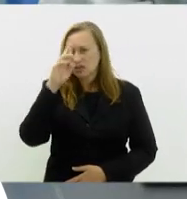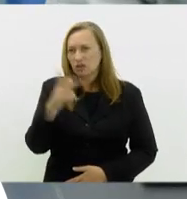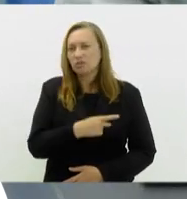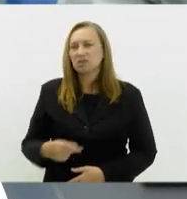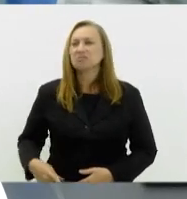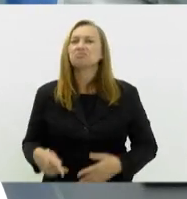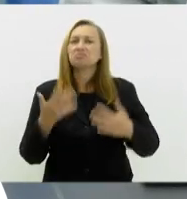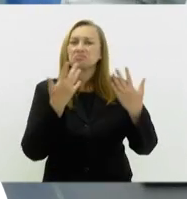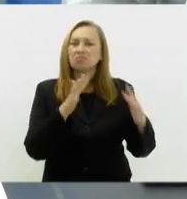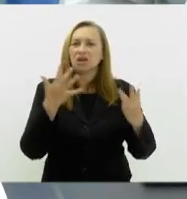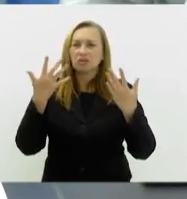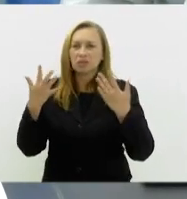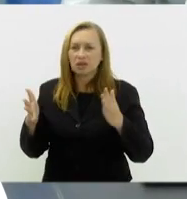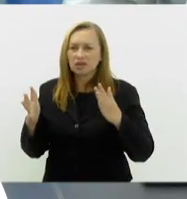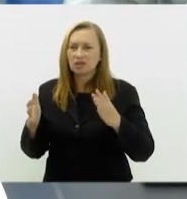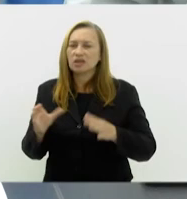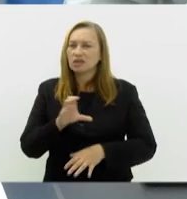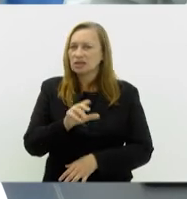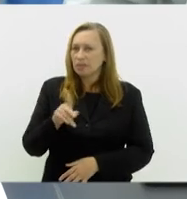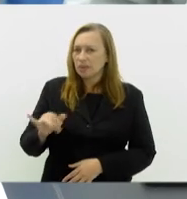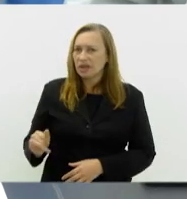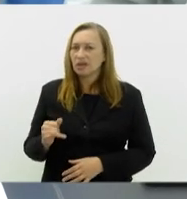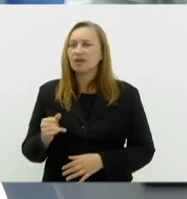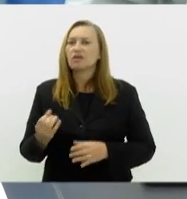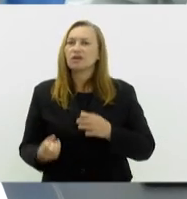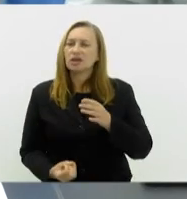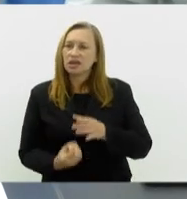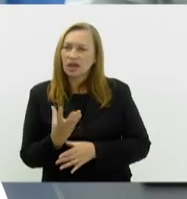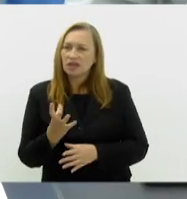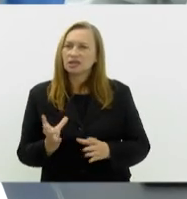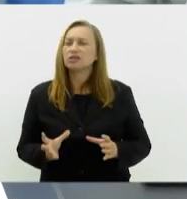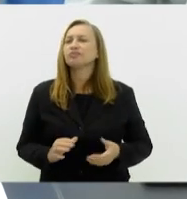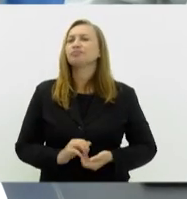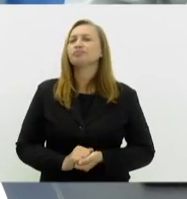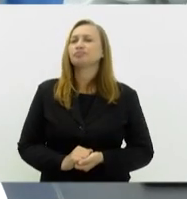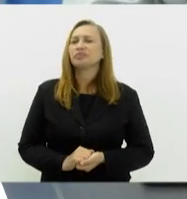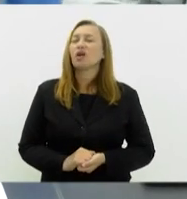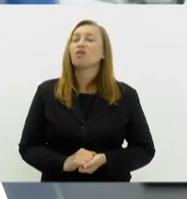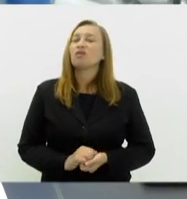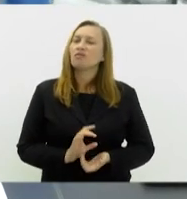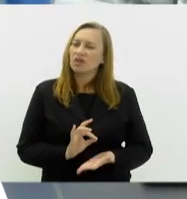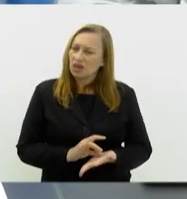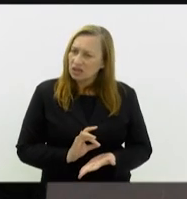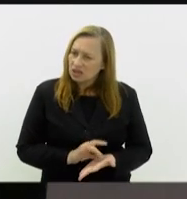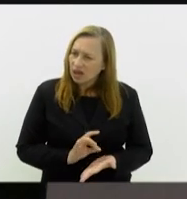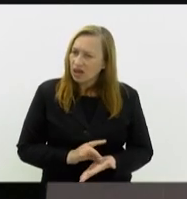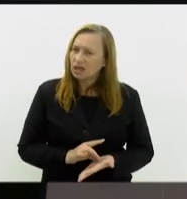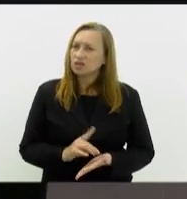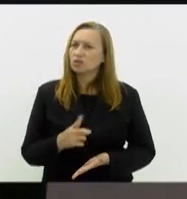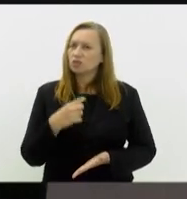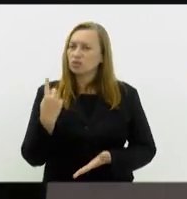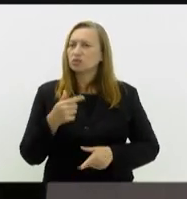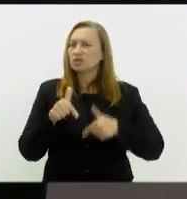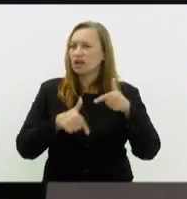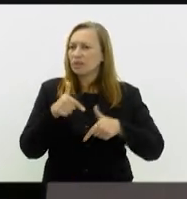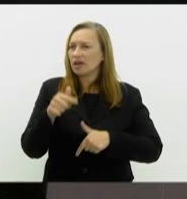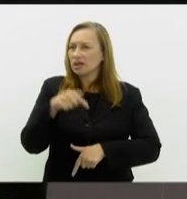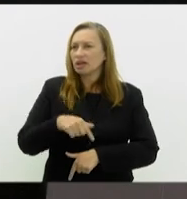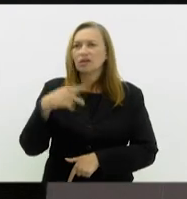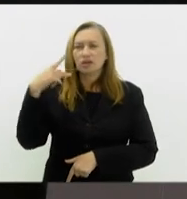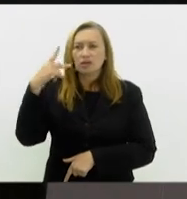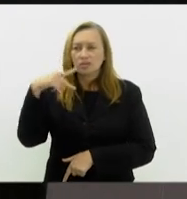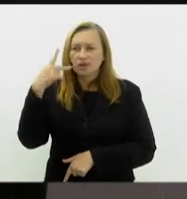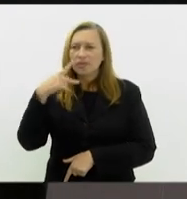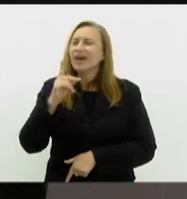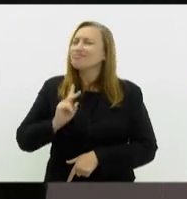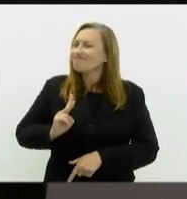parabenizo né por essa CP que foi formada foi feita realmente o nosso dever aqui como parlamentar